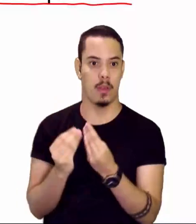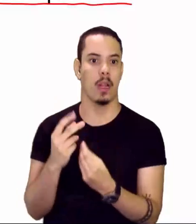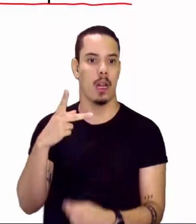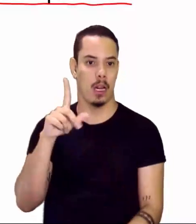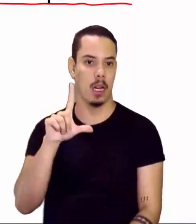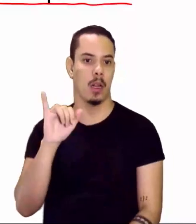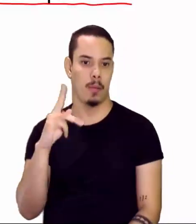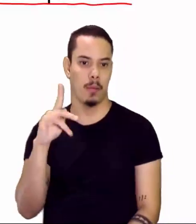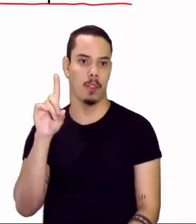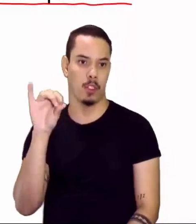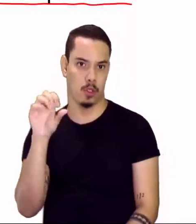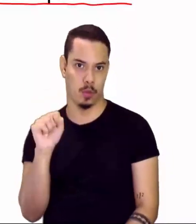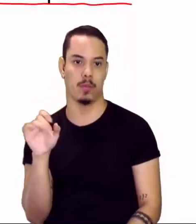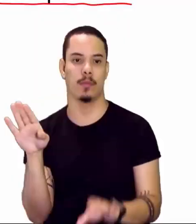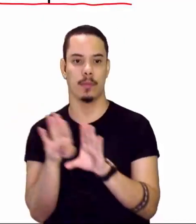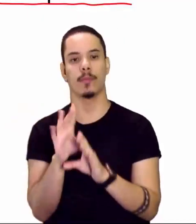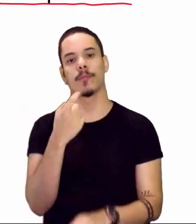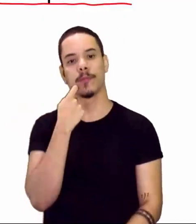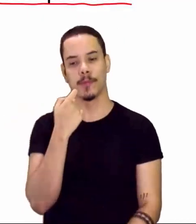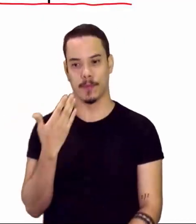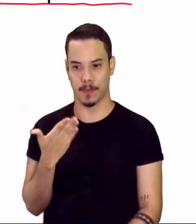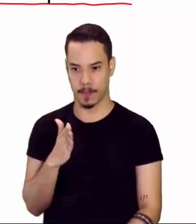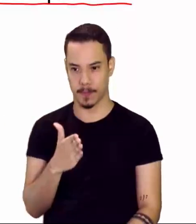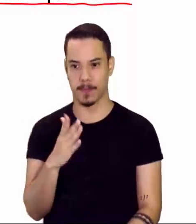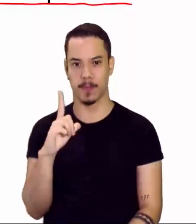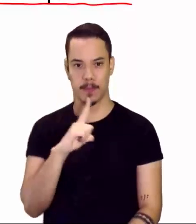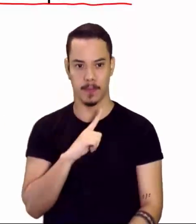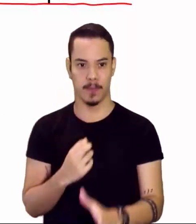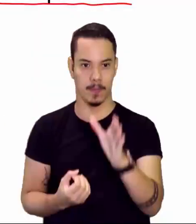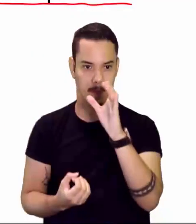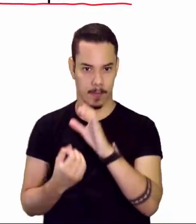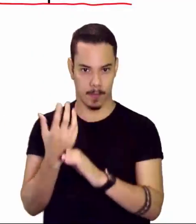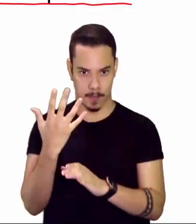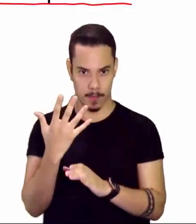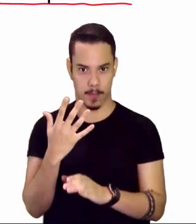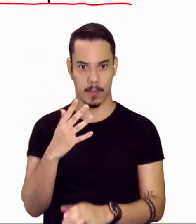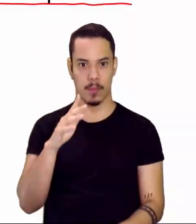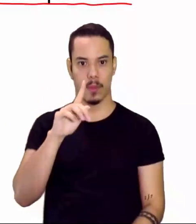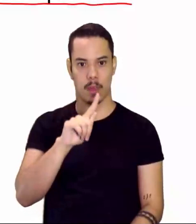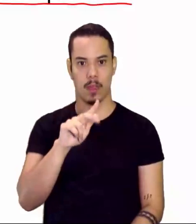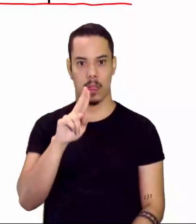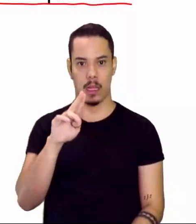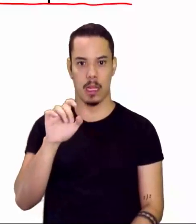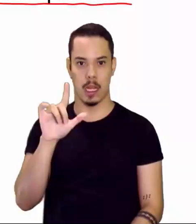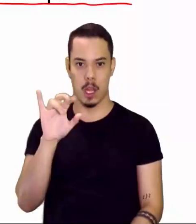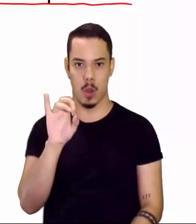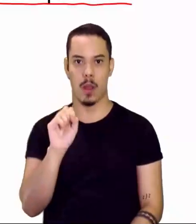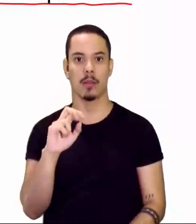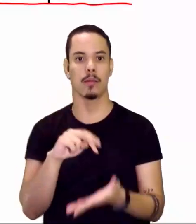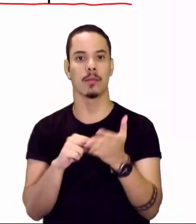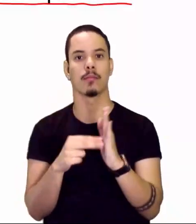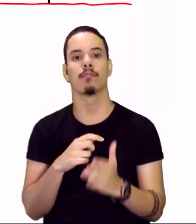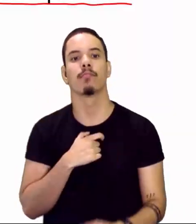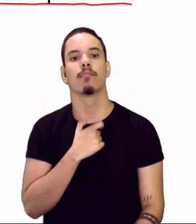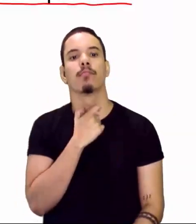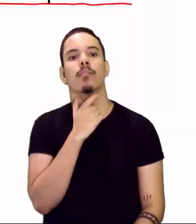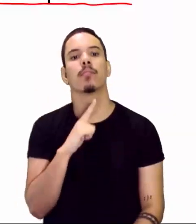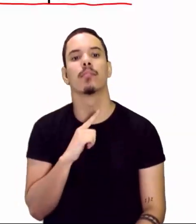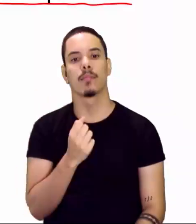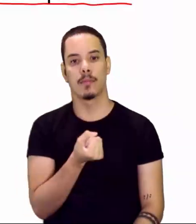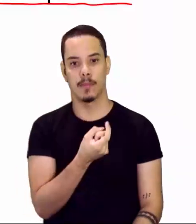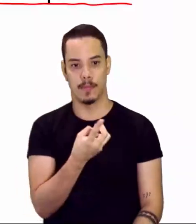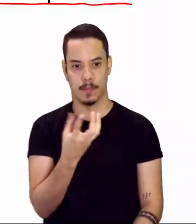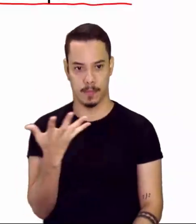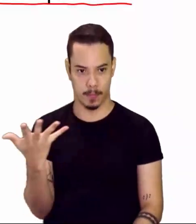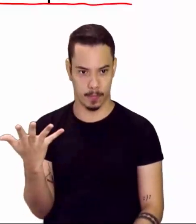lipídio. E no peixe, naquela parte que gera as guelras dele, então tem algumas quantidades de